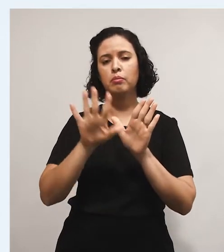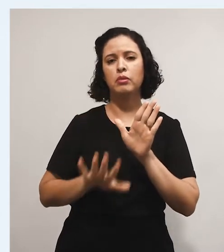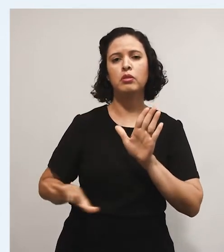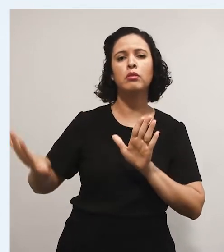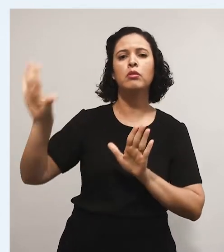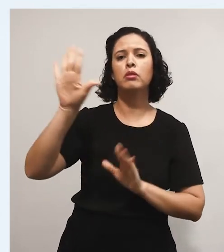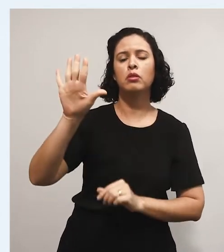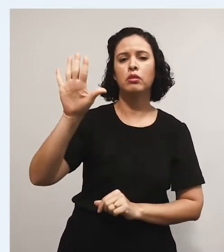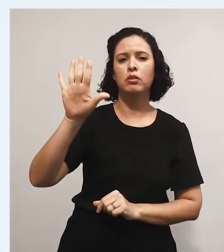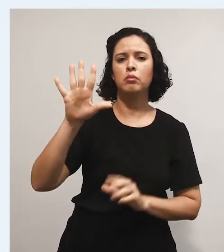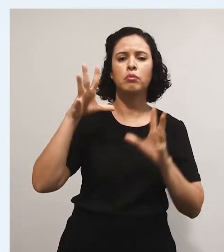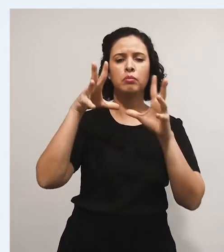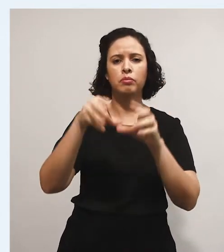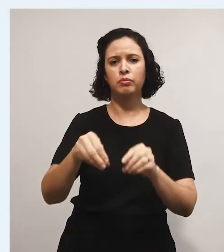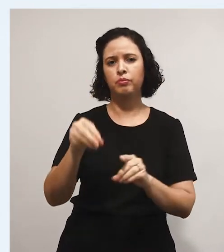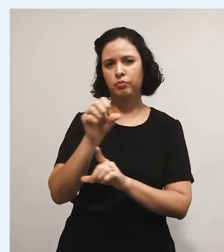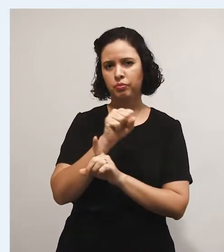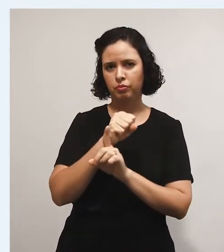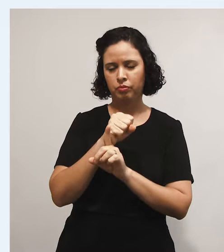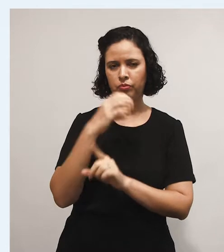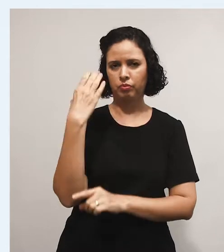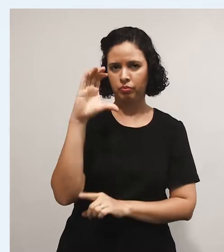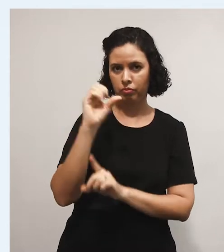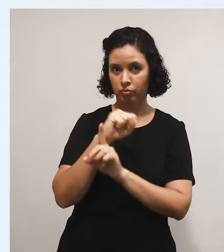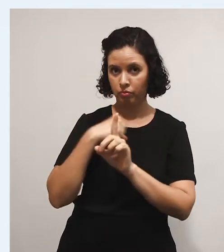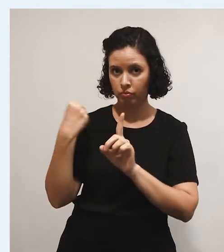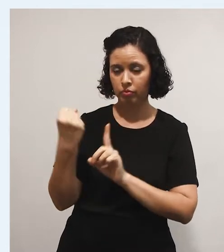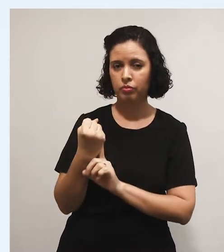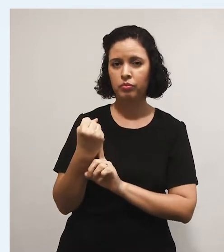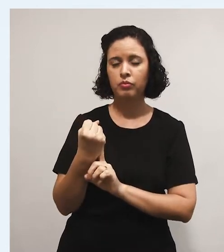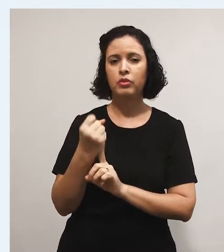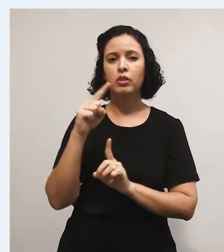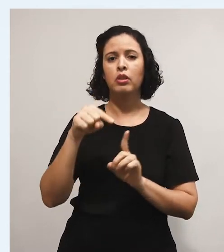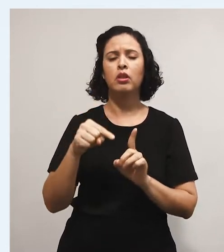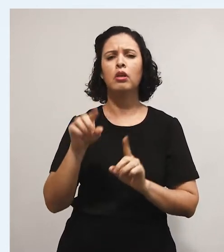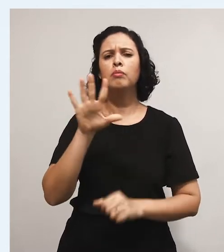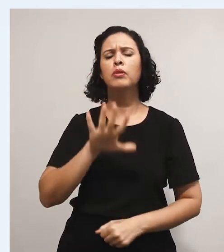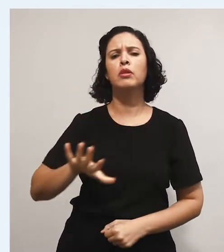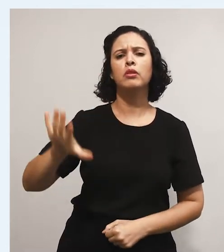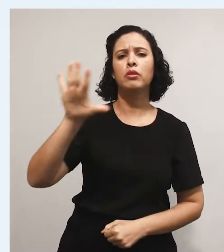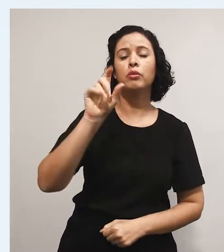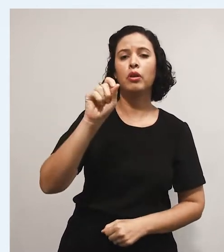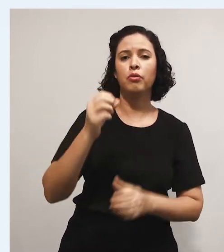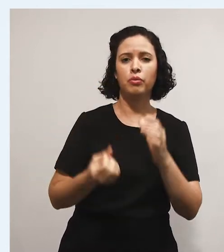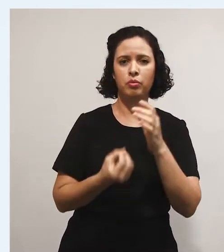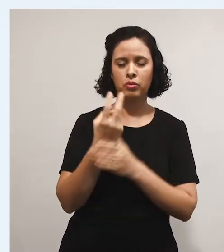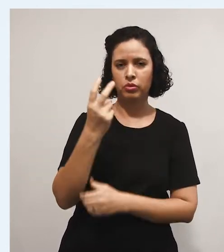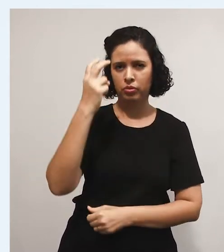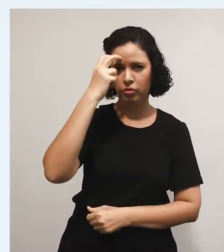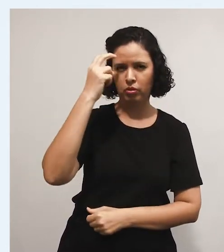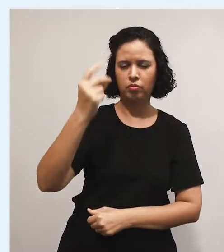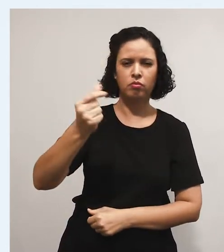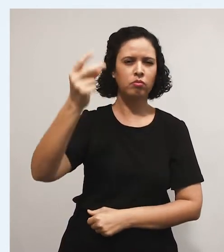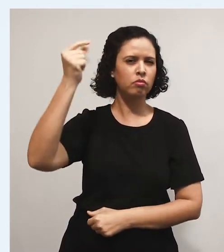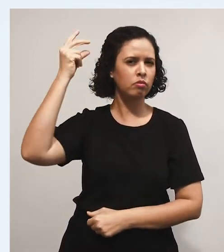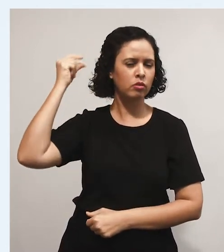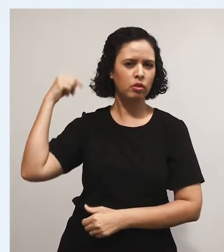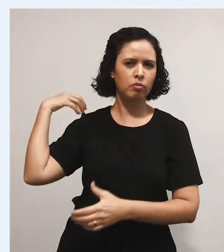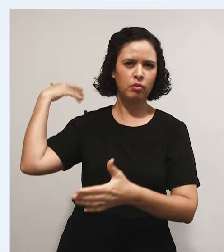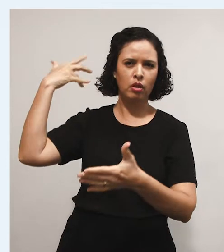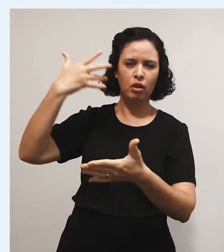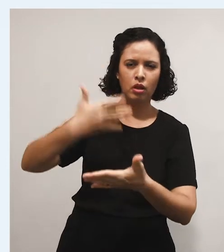panorama geral das ciências sociais. Esse panorama, estamos falando da formação histórica dessa ciência, dos